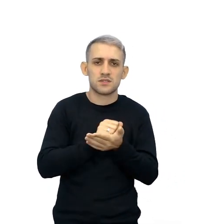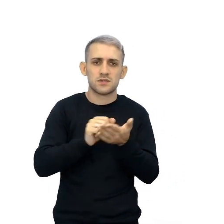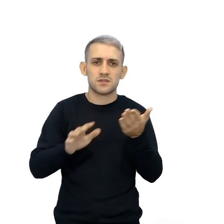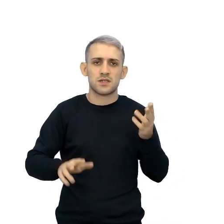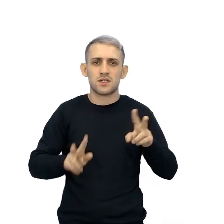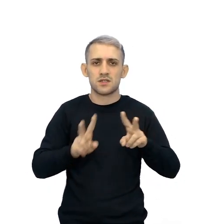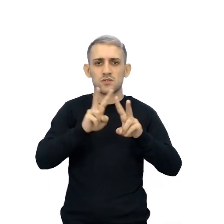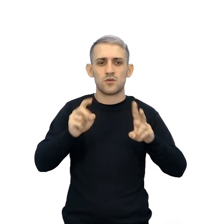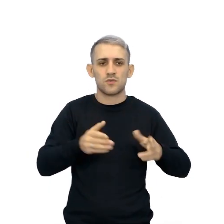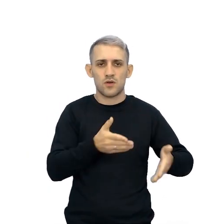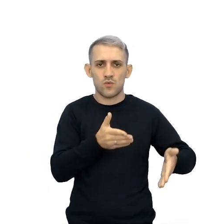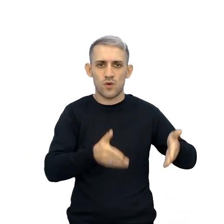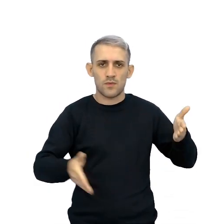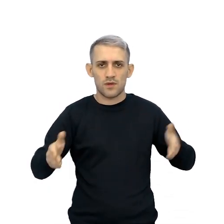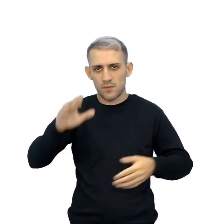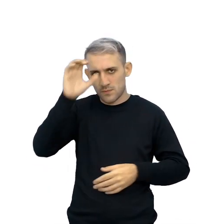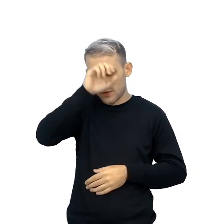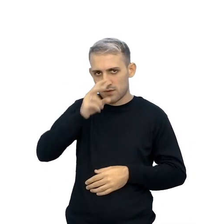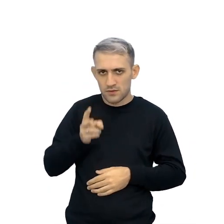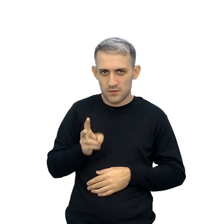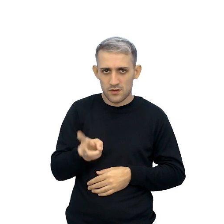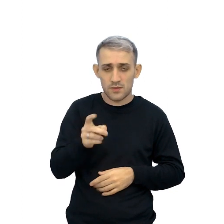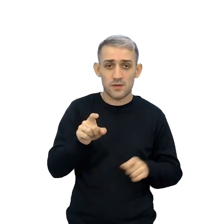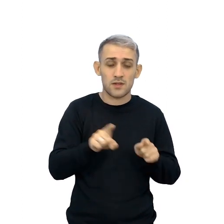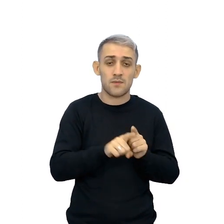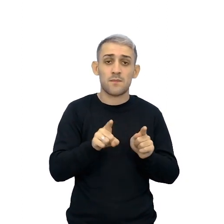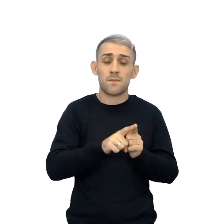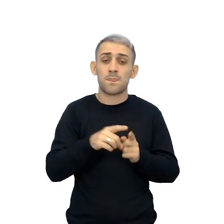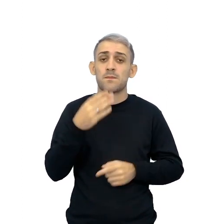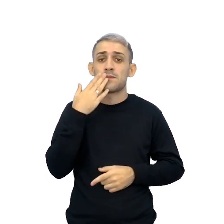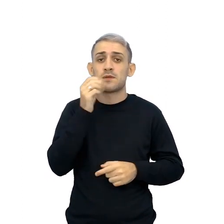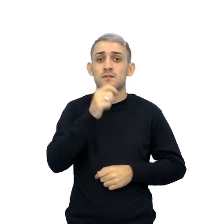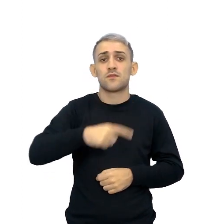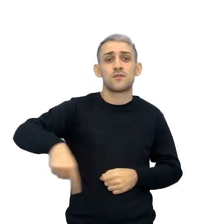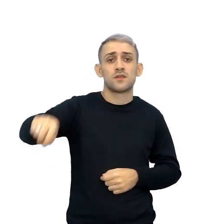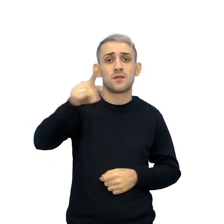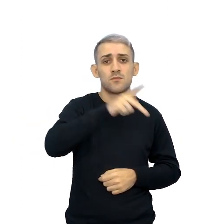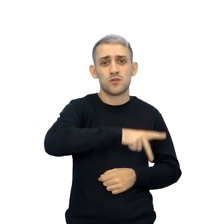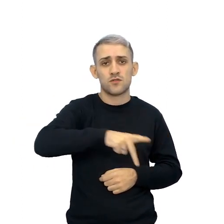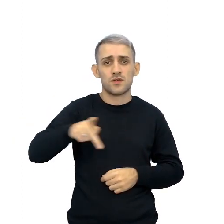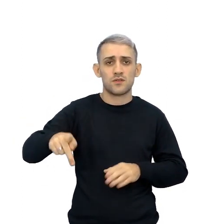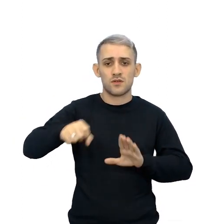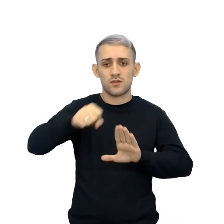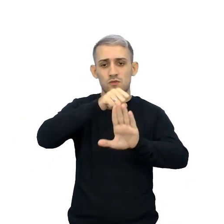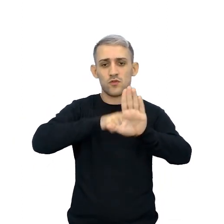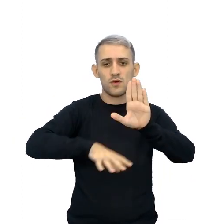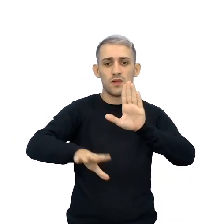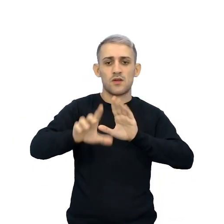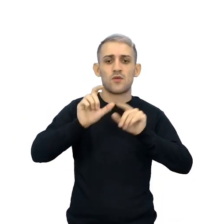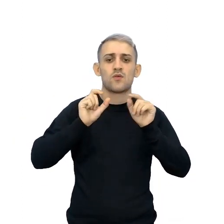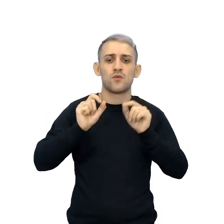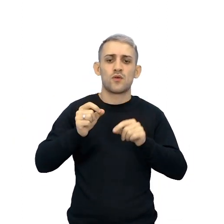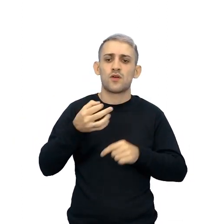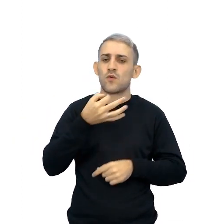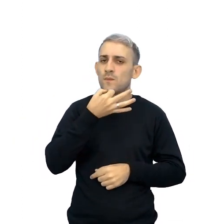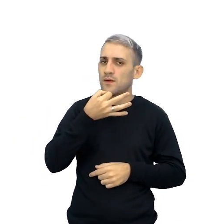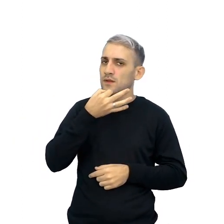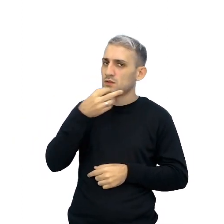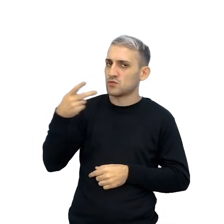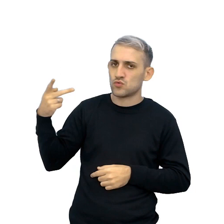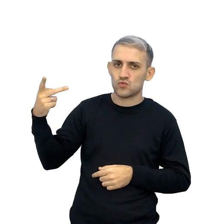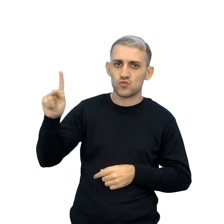processo do Aprender Sempre. Então, eu vou pedir aos professores que compartilhem conosco, né, o que acharam sobre